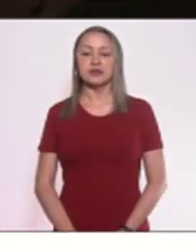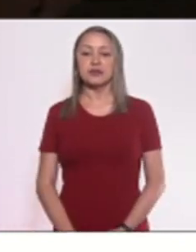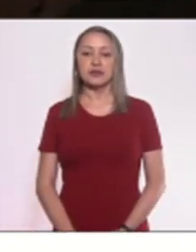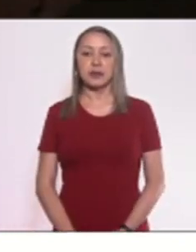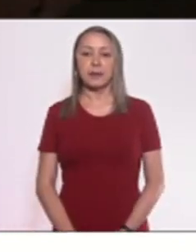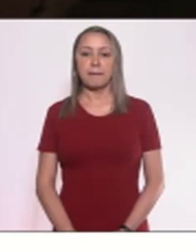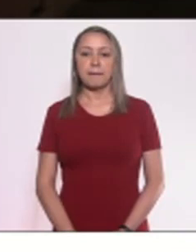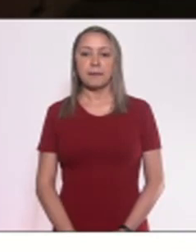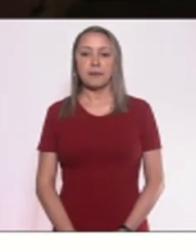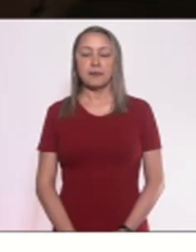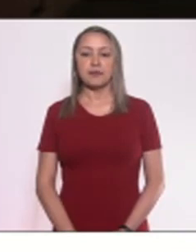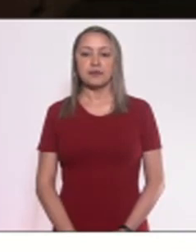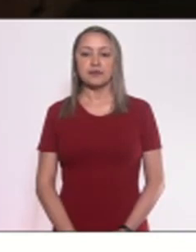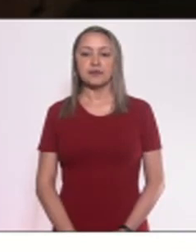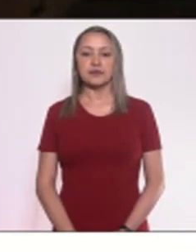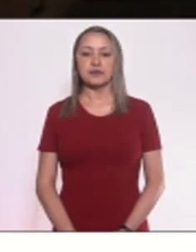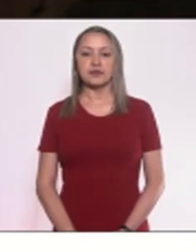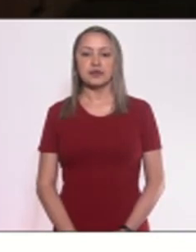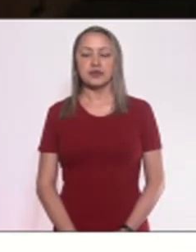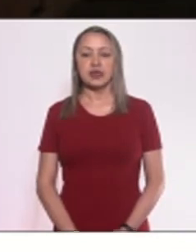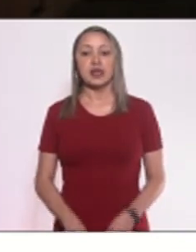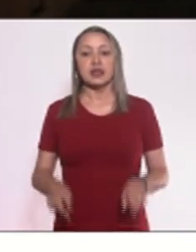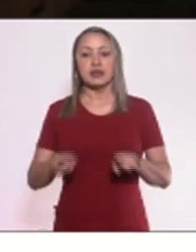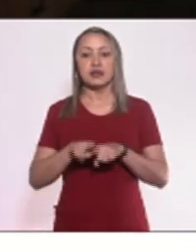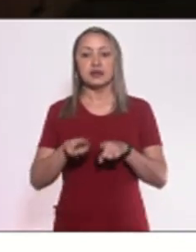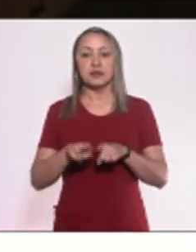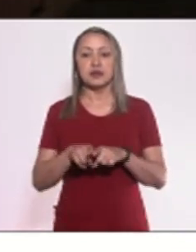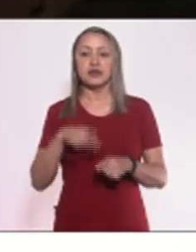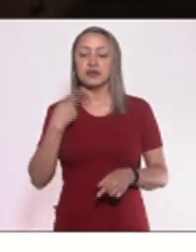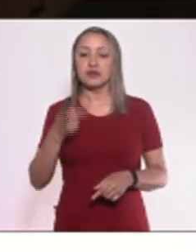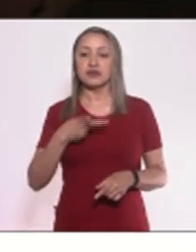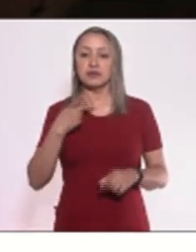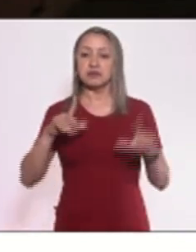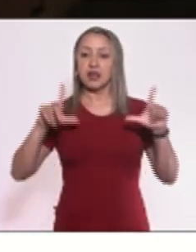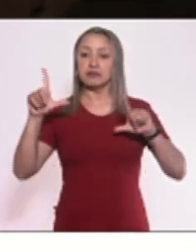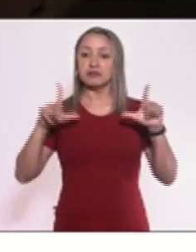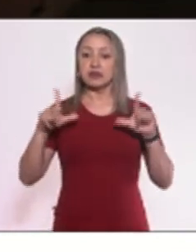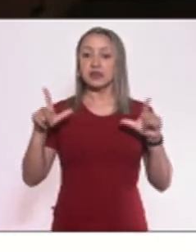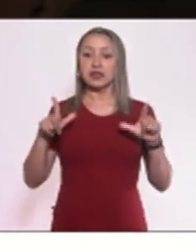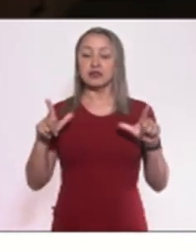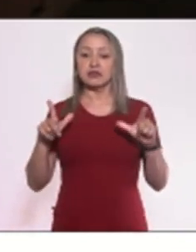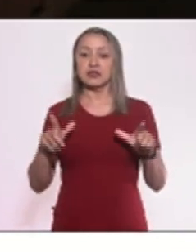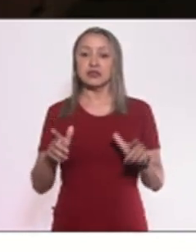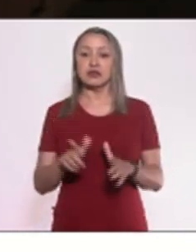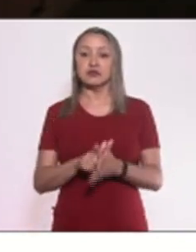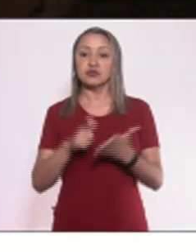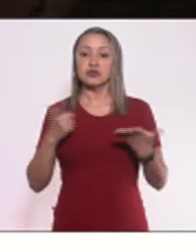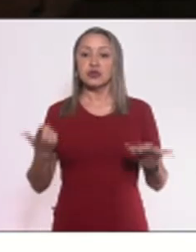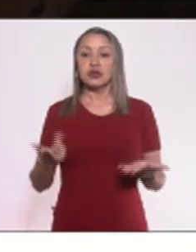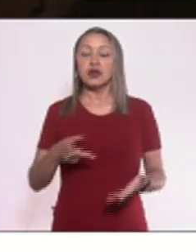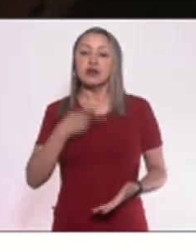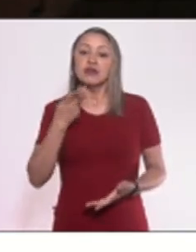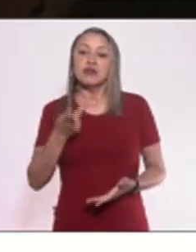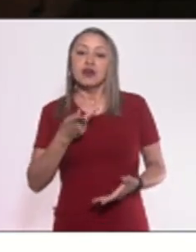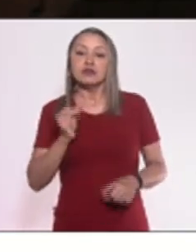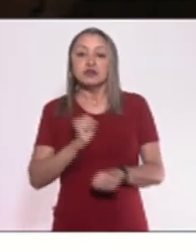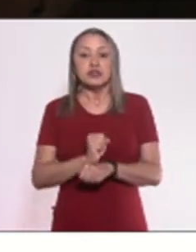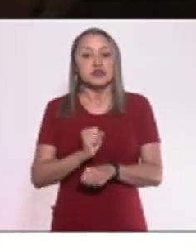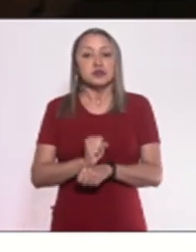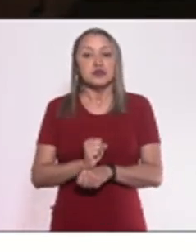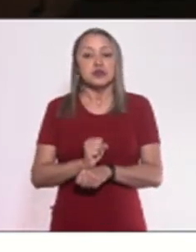Ele tem uma posição, pelo menos diz a mídia, que é do trânsito em julgado. Mas como